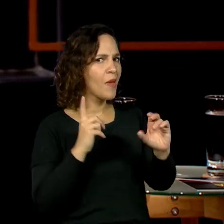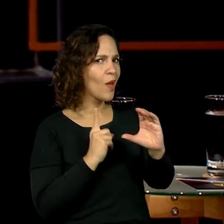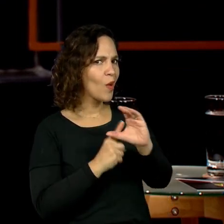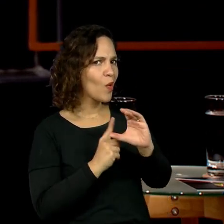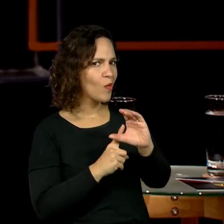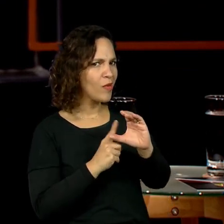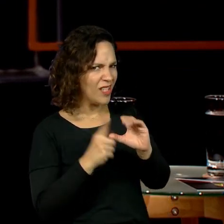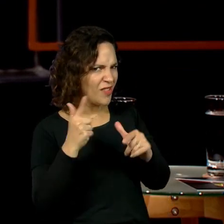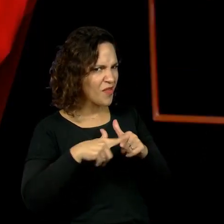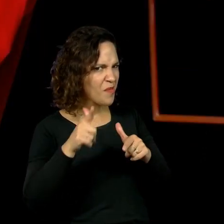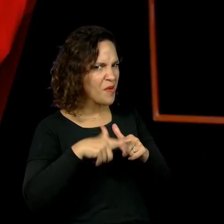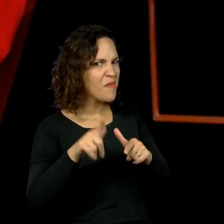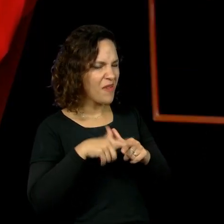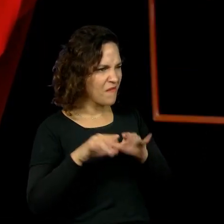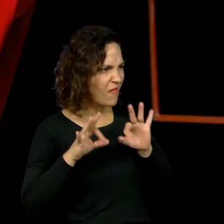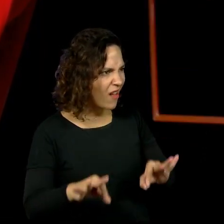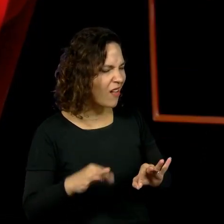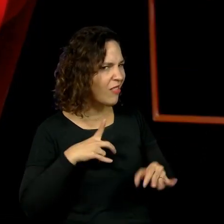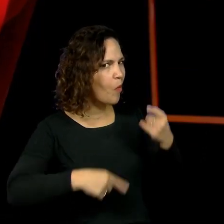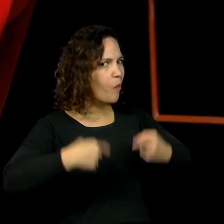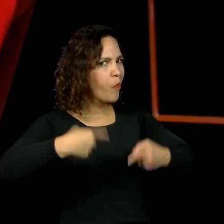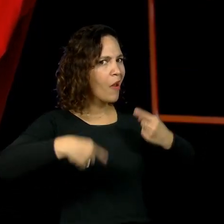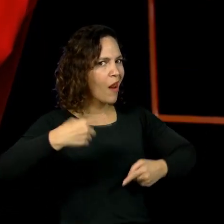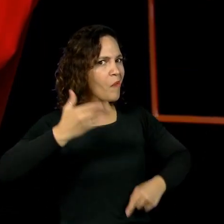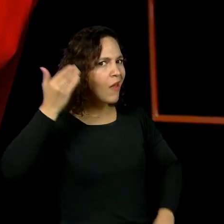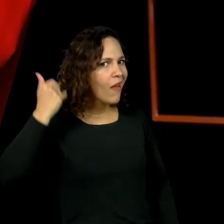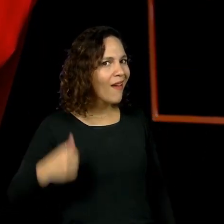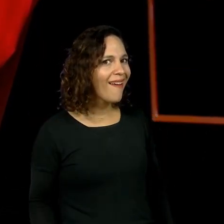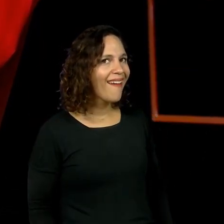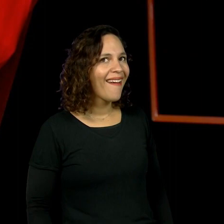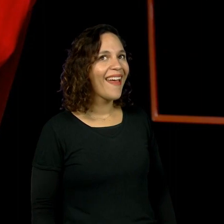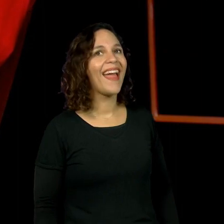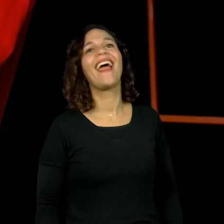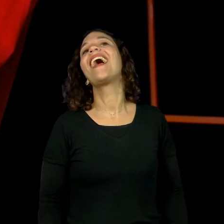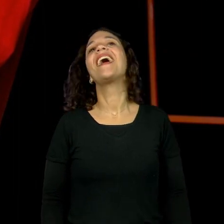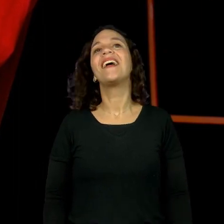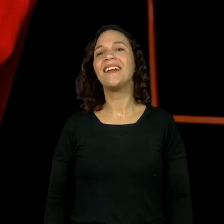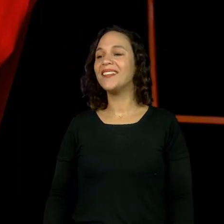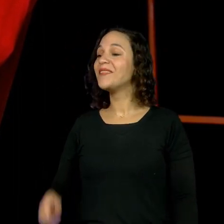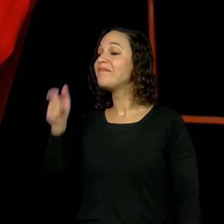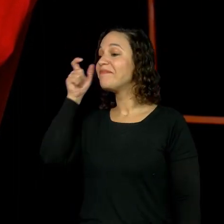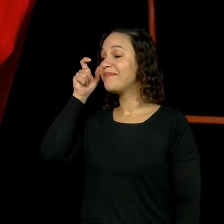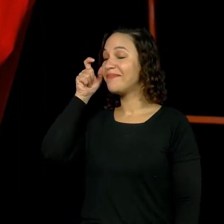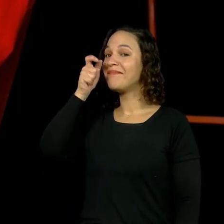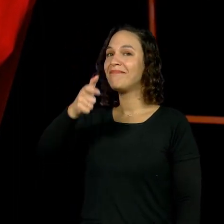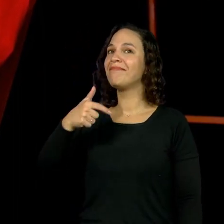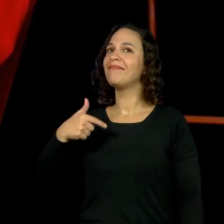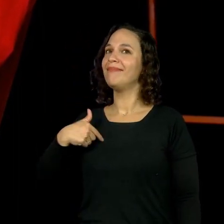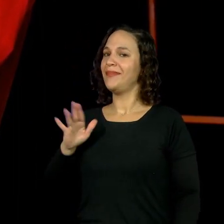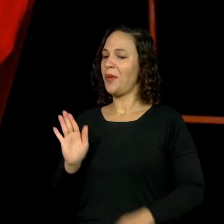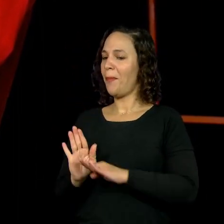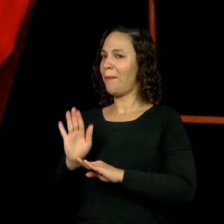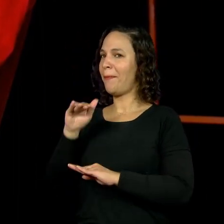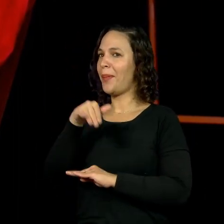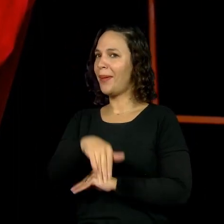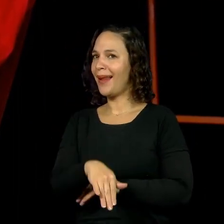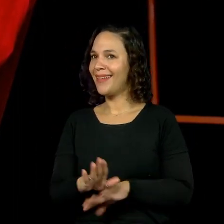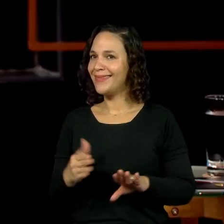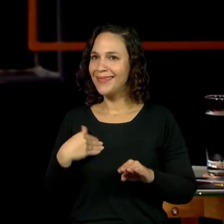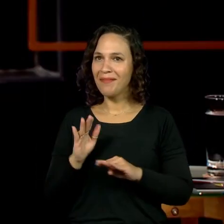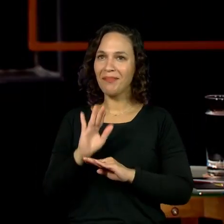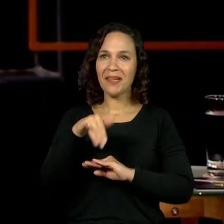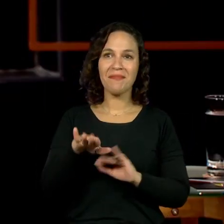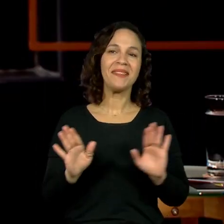não sei, isso causou uma certa polêmica na época. É interessante, eu tinha pulado essa parte, né?